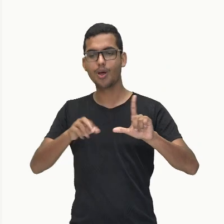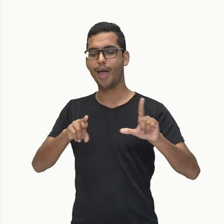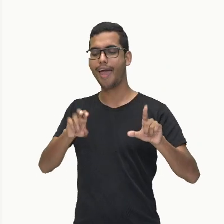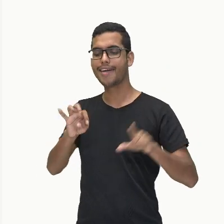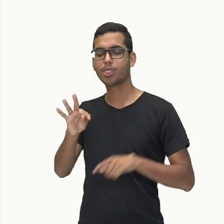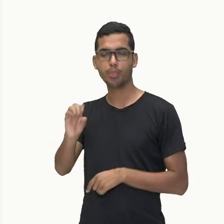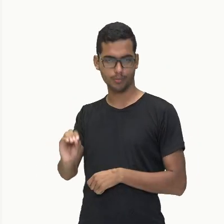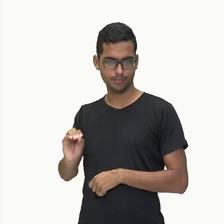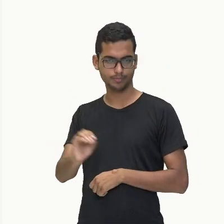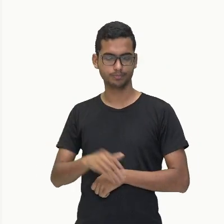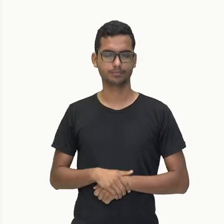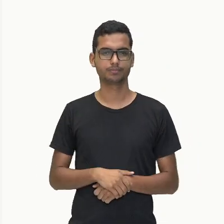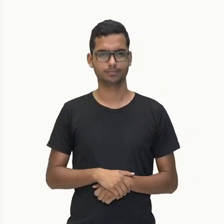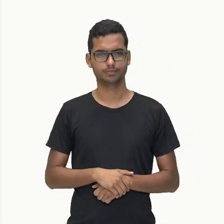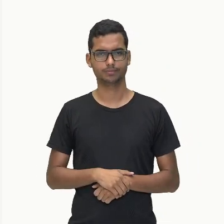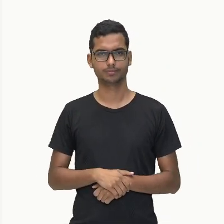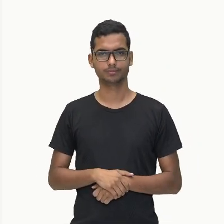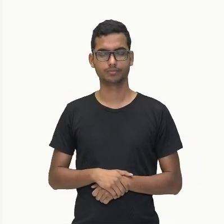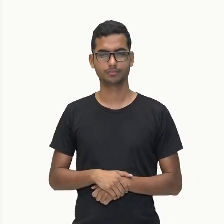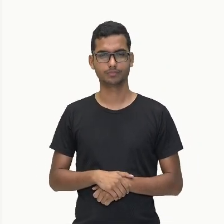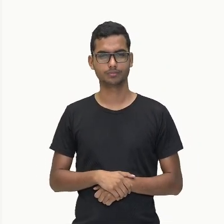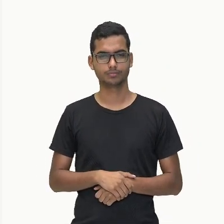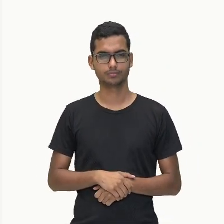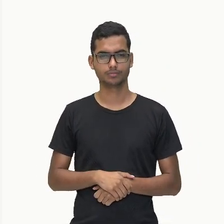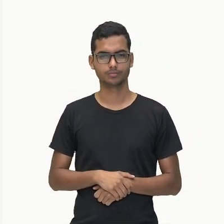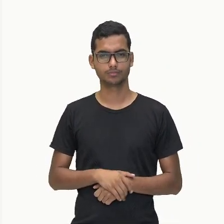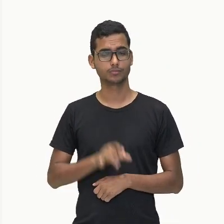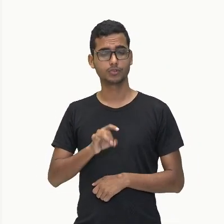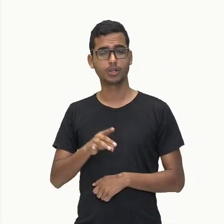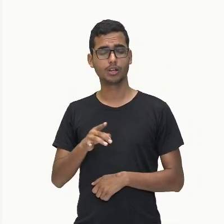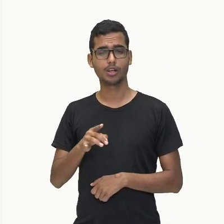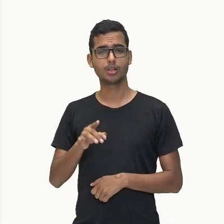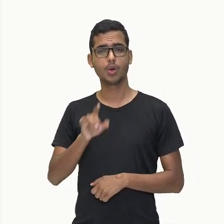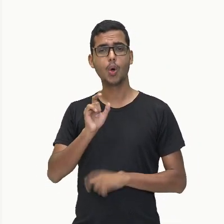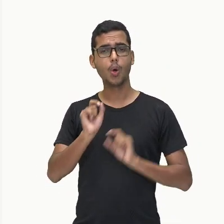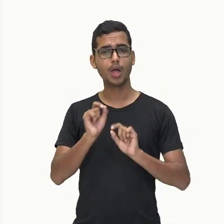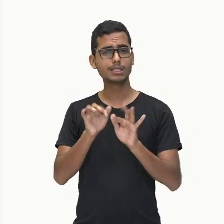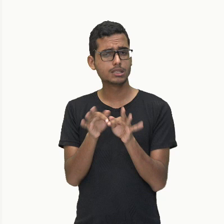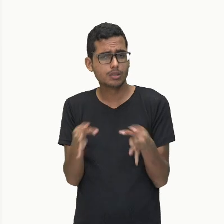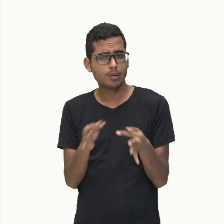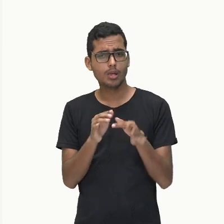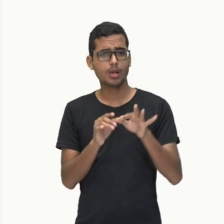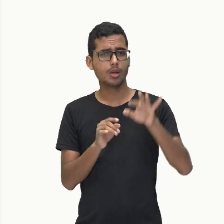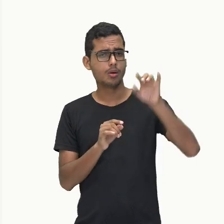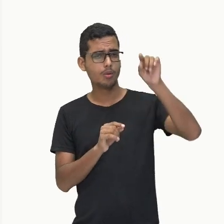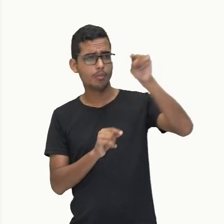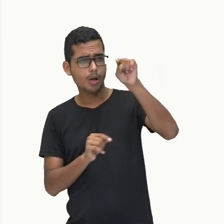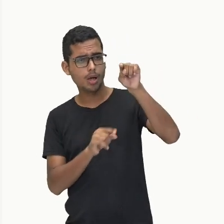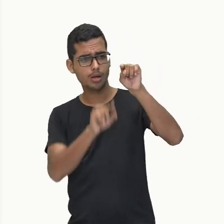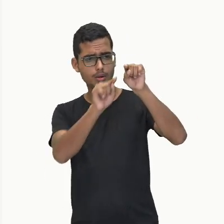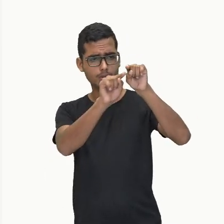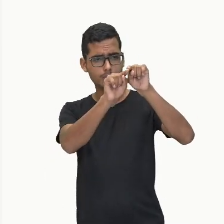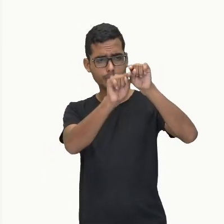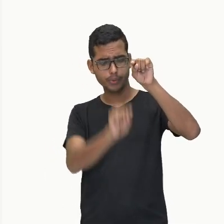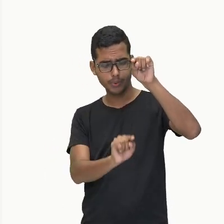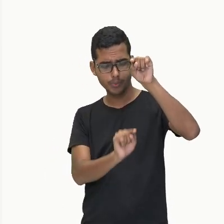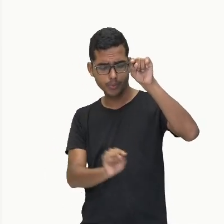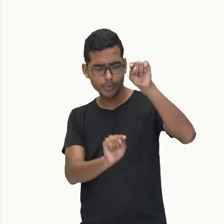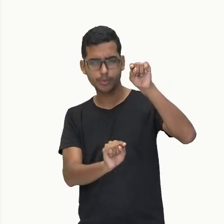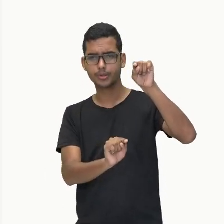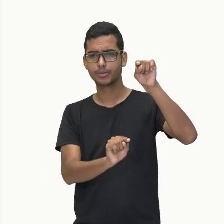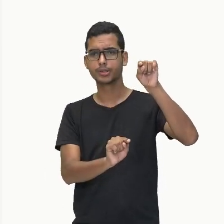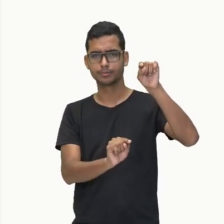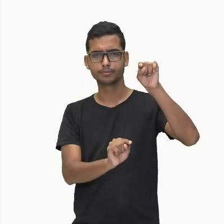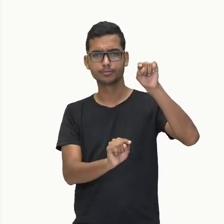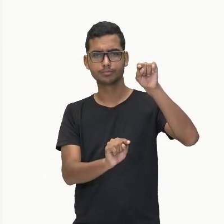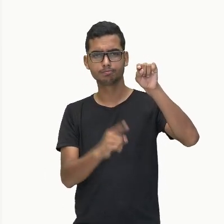tá bom? E aí você percebe que nada mais é do que a distância entre dois pontos, não é mesmo? Então, calcular a distância de um ponto até uma